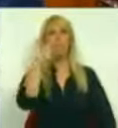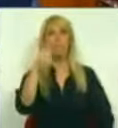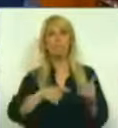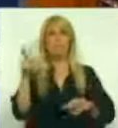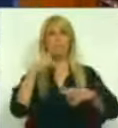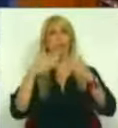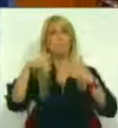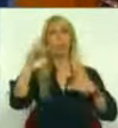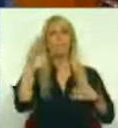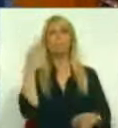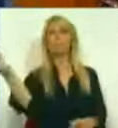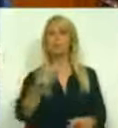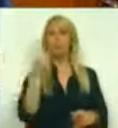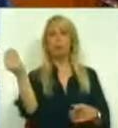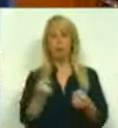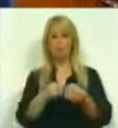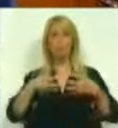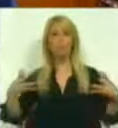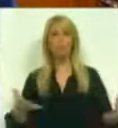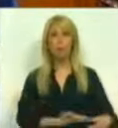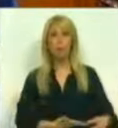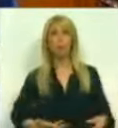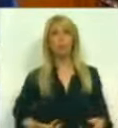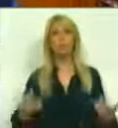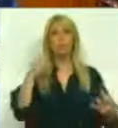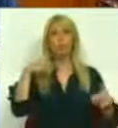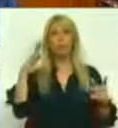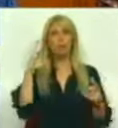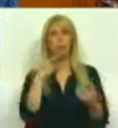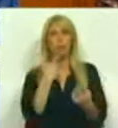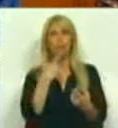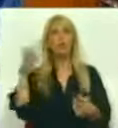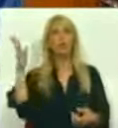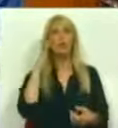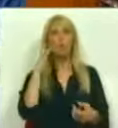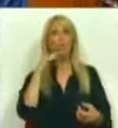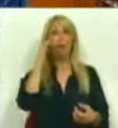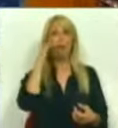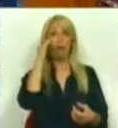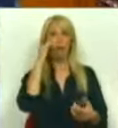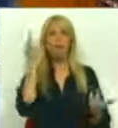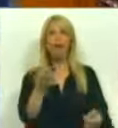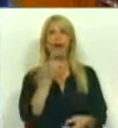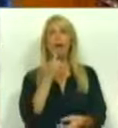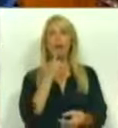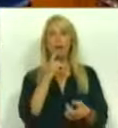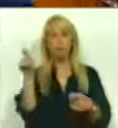entre os jovens que a dimensão do desemprego atinge proporções mais graves, chegando em abril a